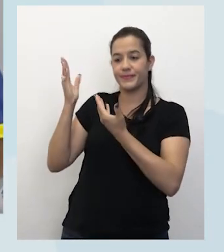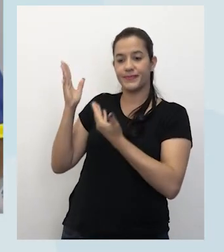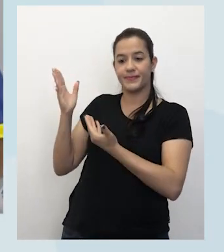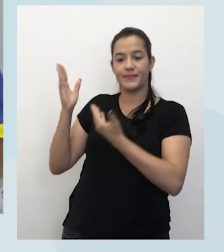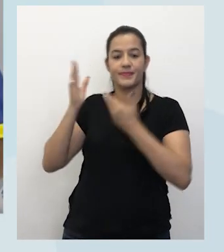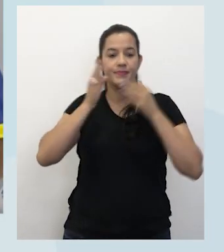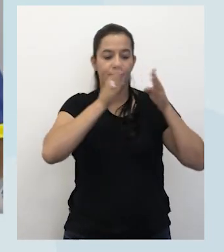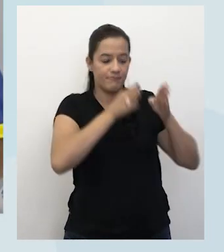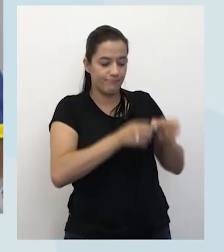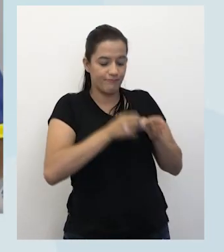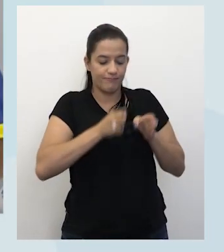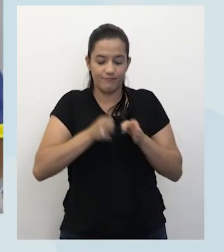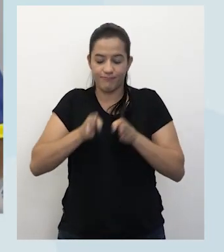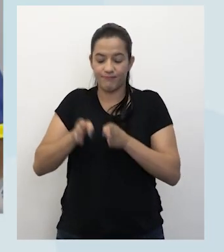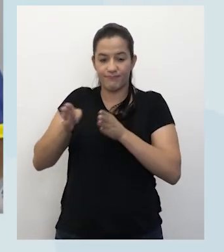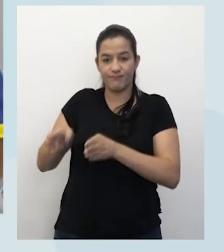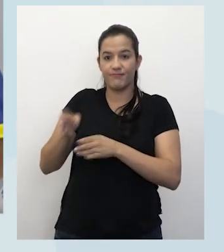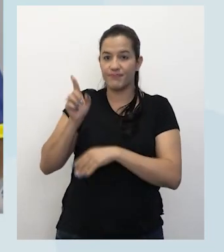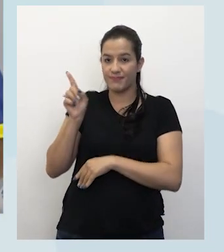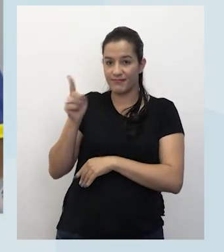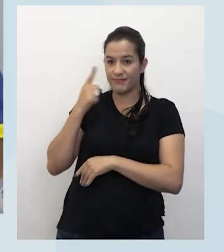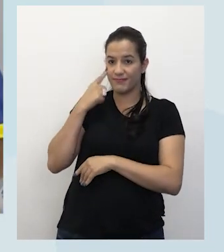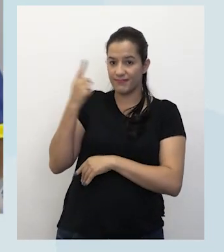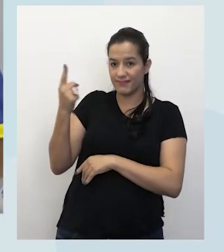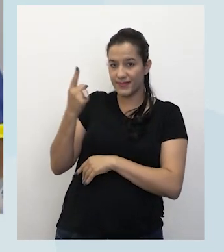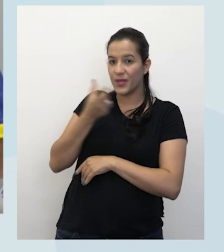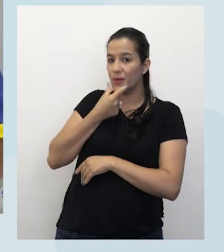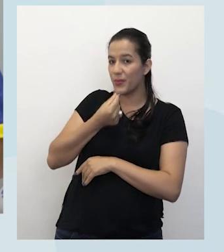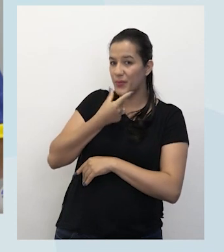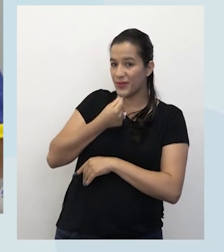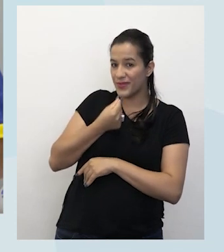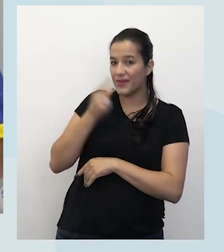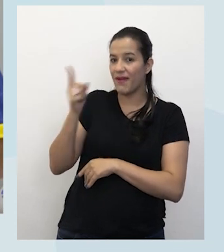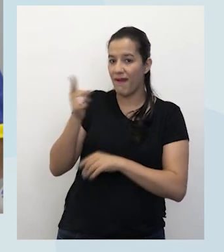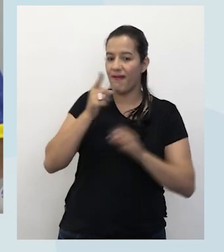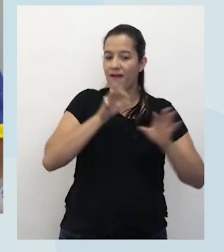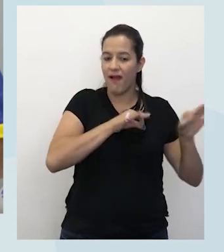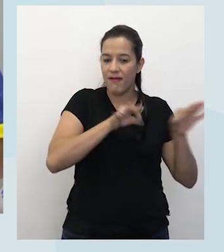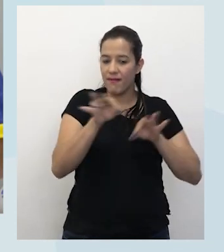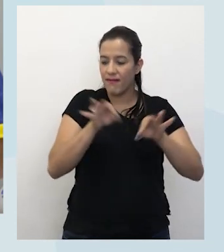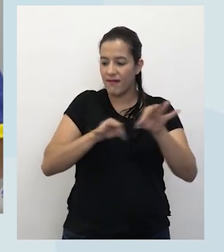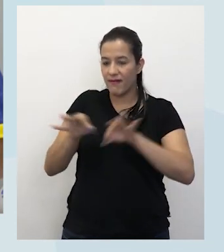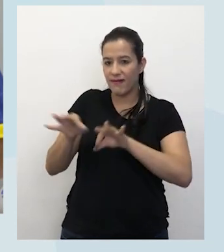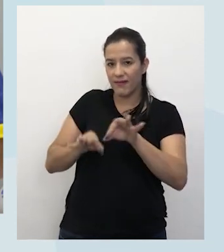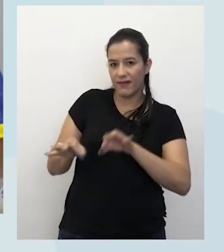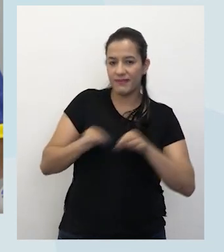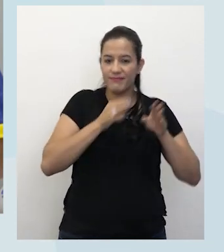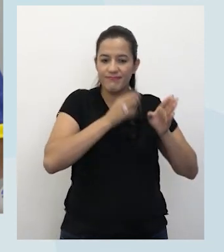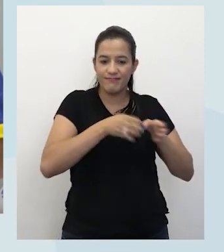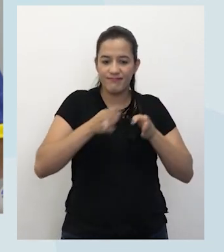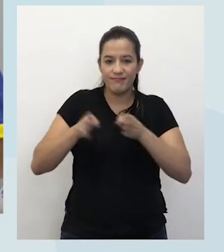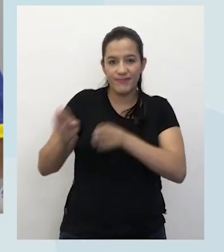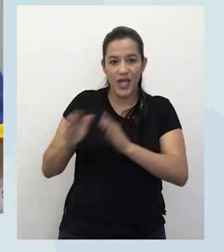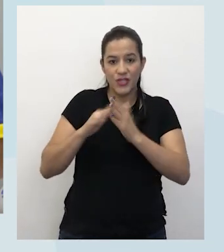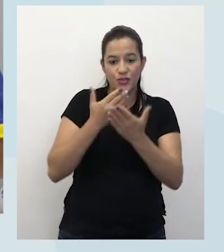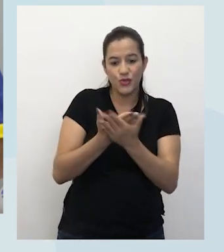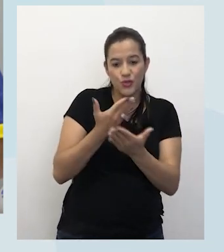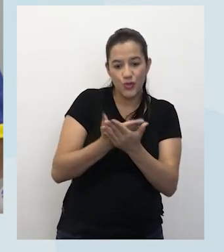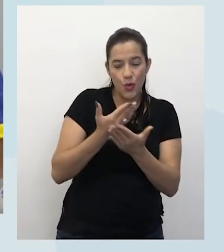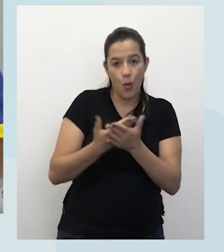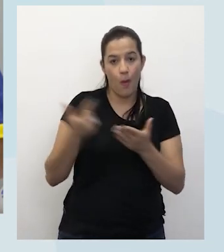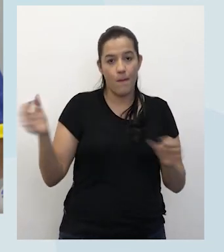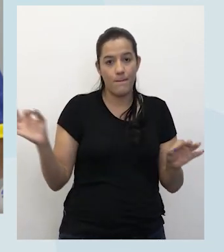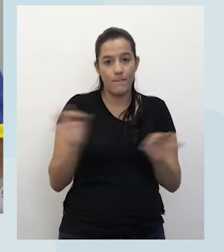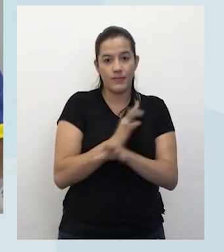conversar. Olha o menininho ali organizando o material escolar dele, deixando tudo pronto, né? Para